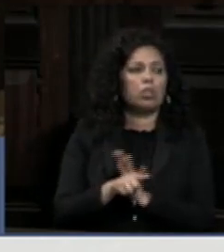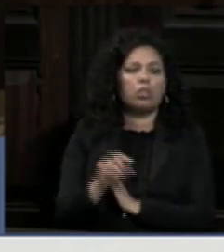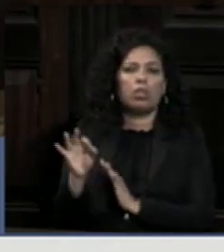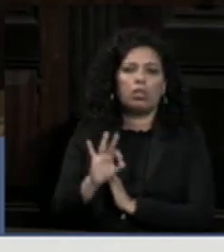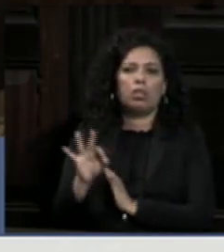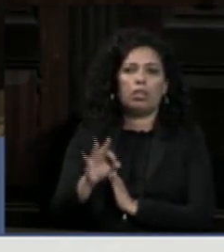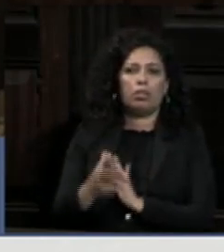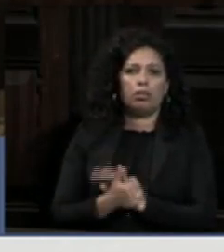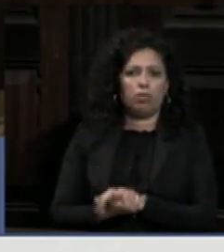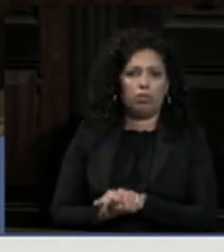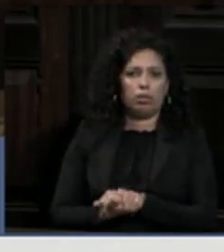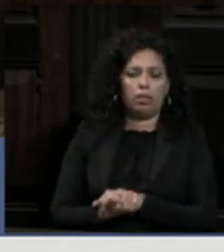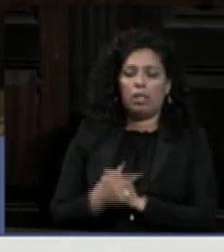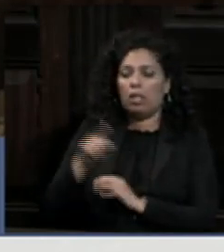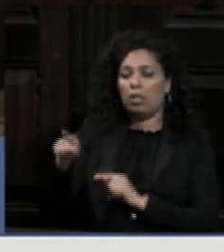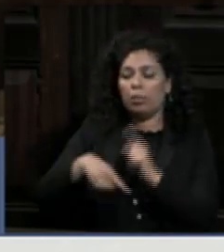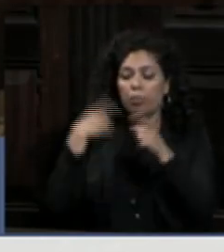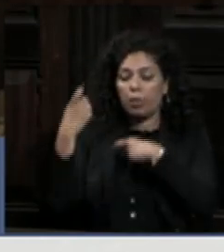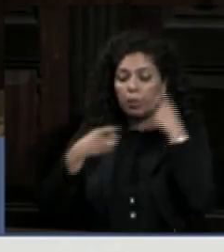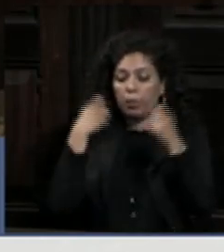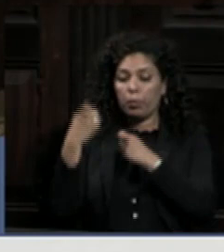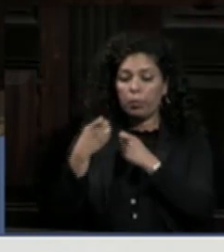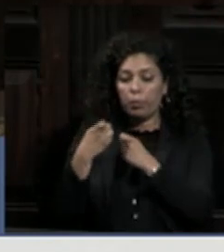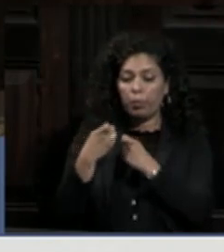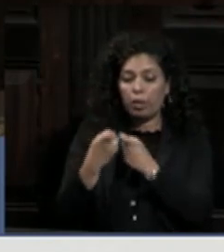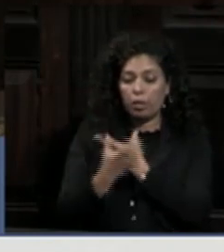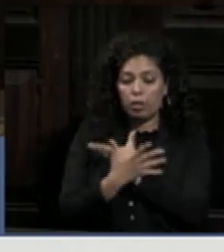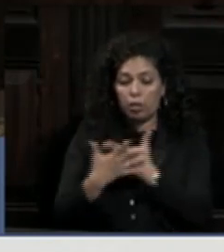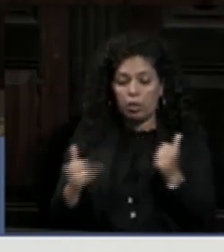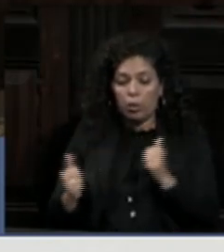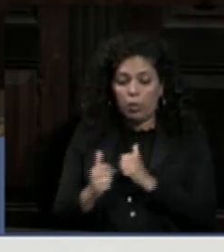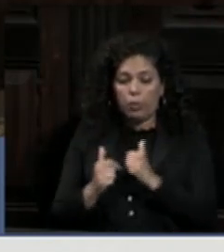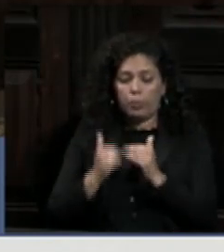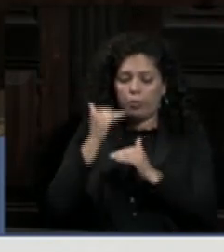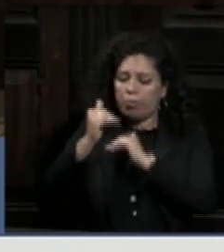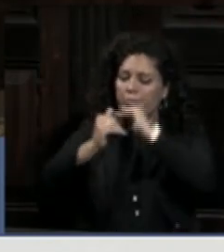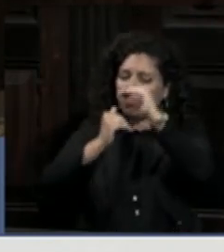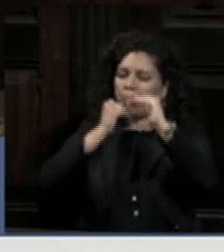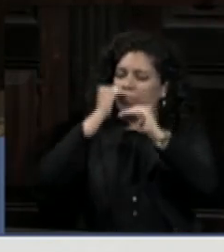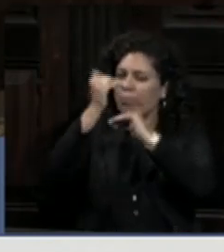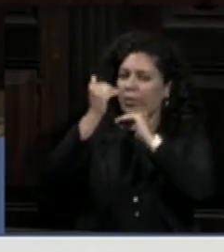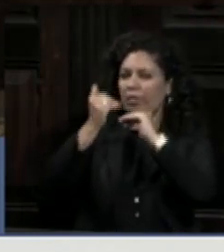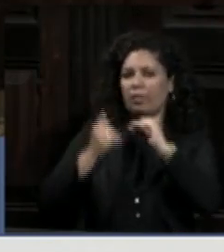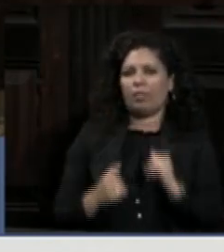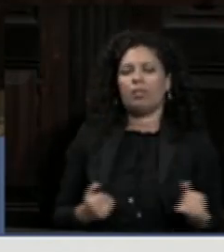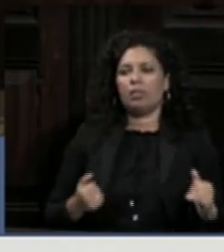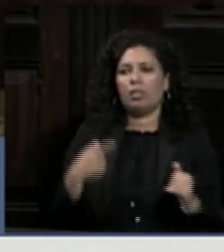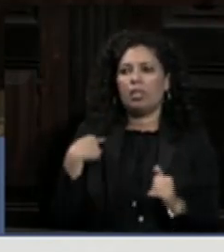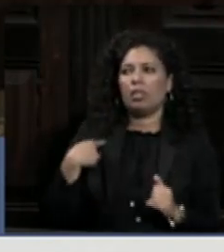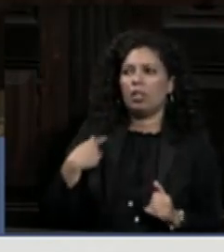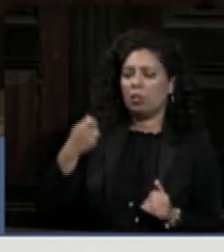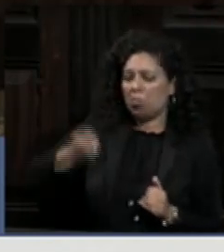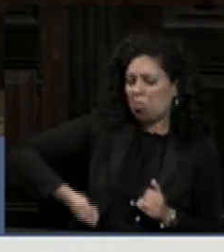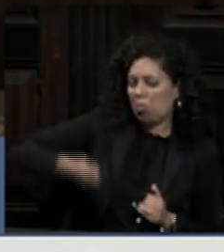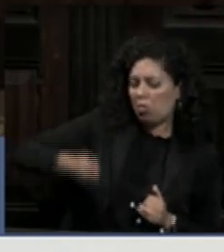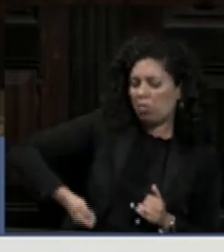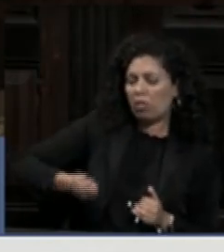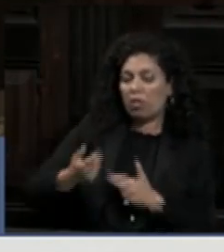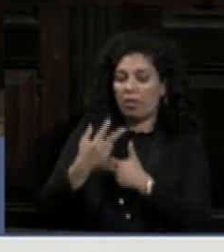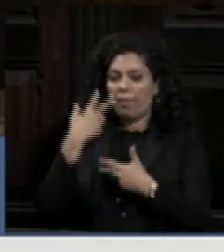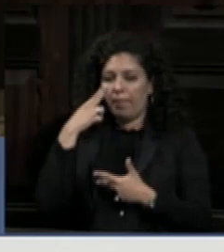de desenvolvimento passando por cima de compromissos que a sociedade